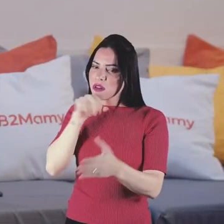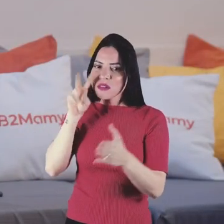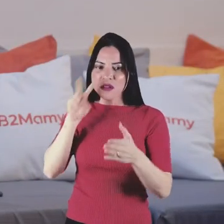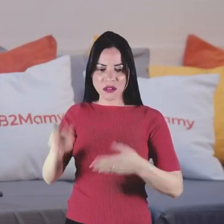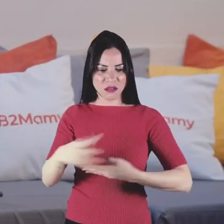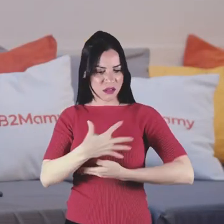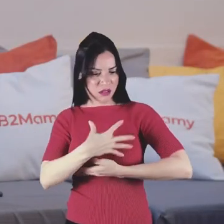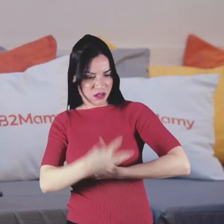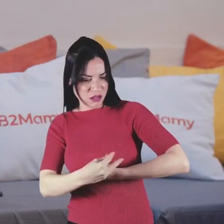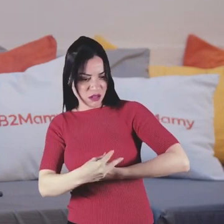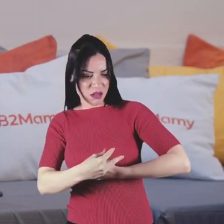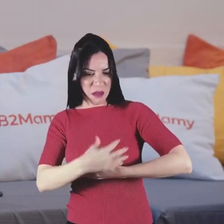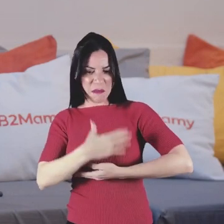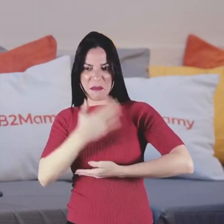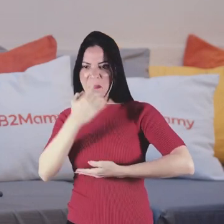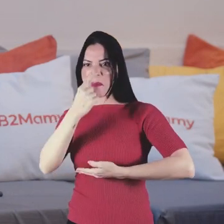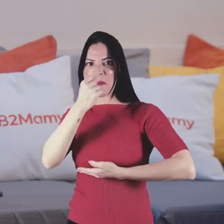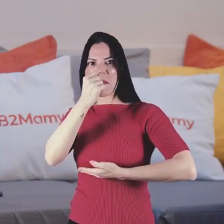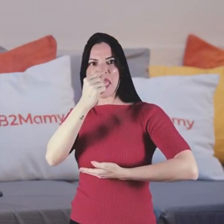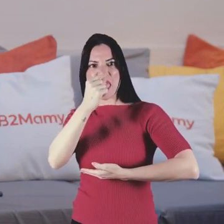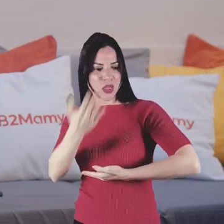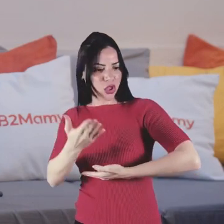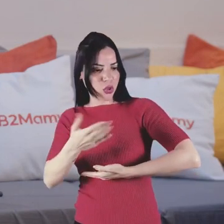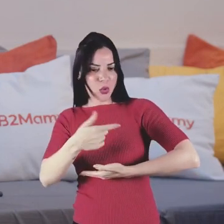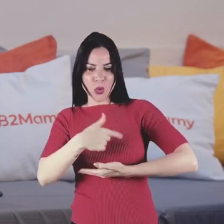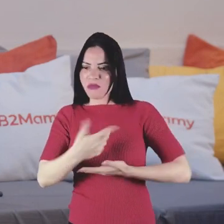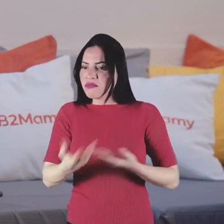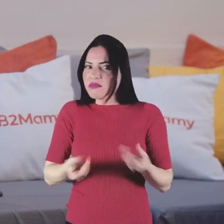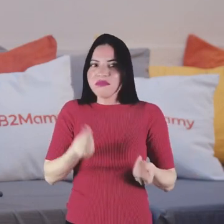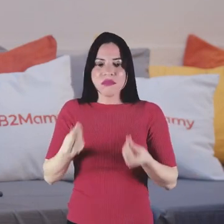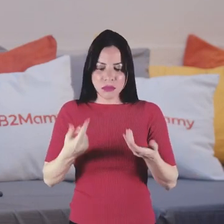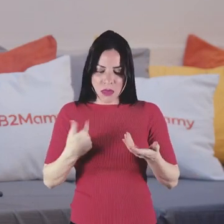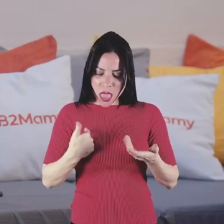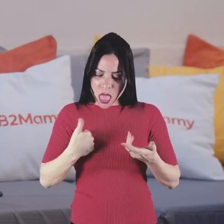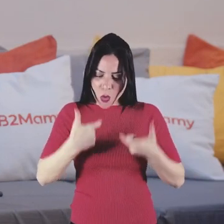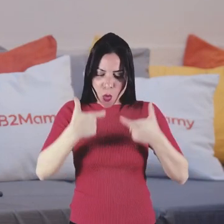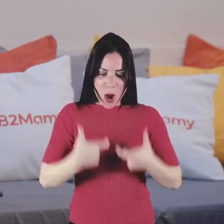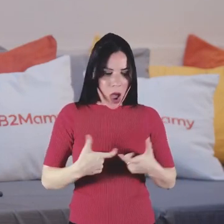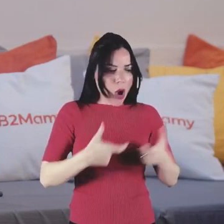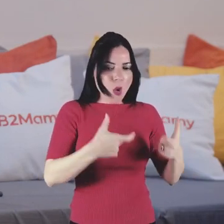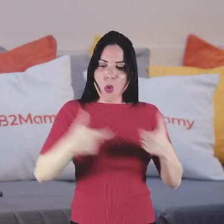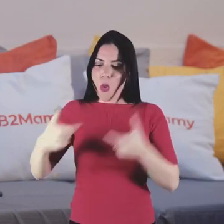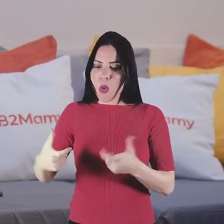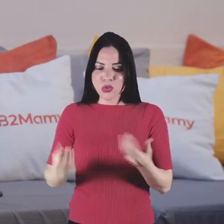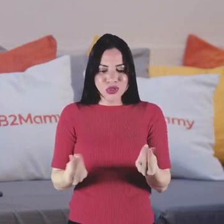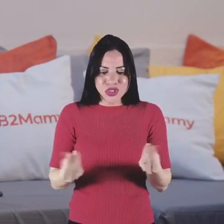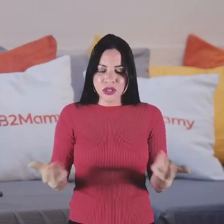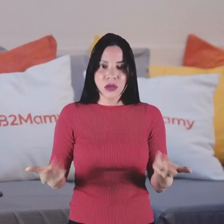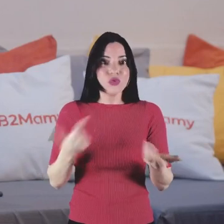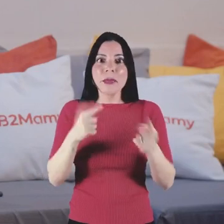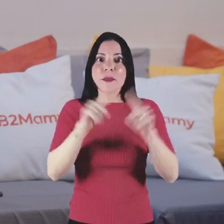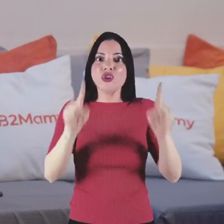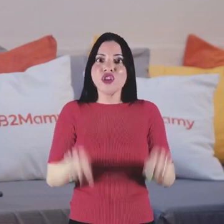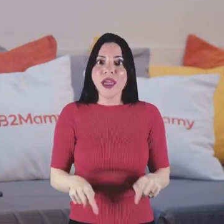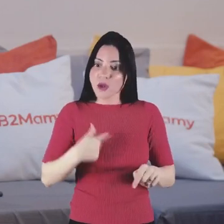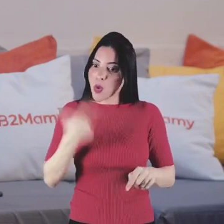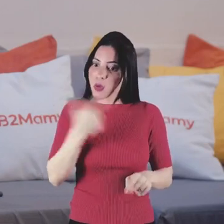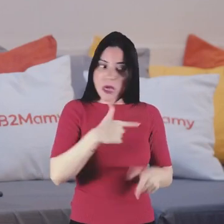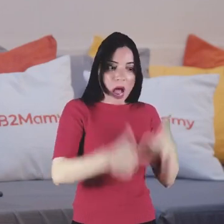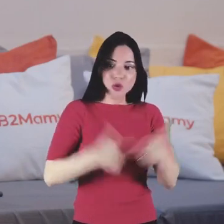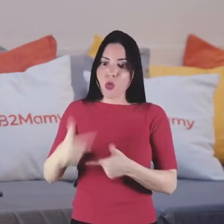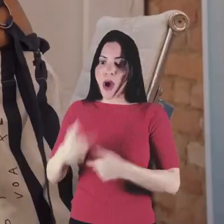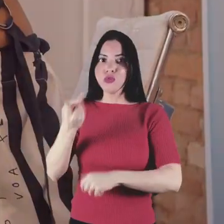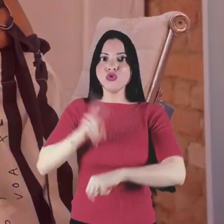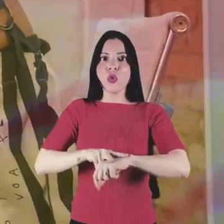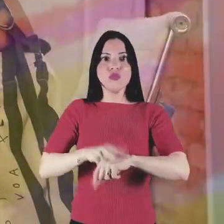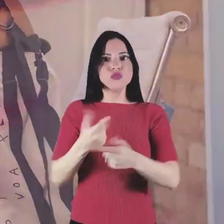amamentação e lactação e peito, e eu não me enxergava nenhum dos dois lugares. Eu falava, não existe nenhuma iniciativa, nenhum projeto, nenhum onde eu possa ser as duas